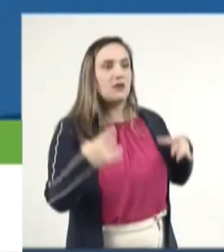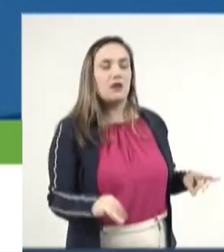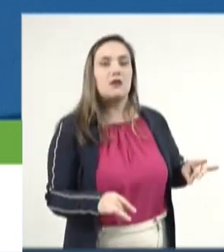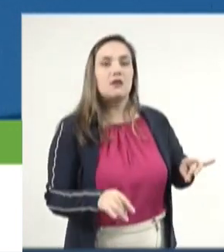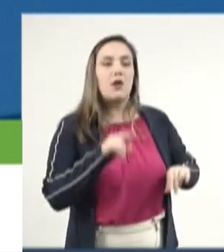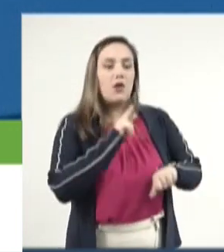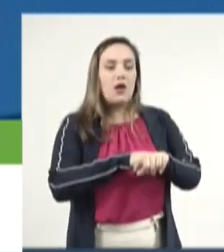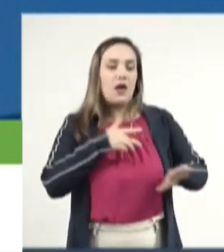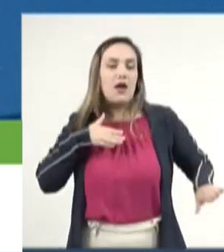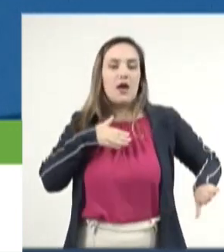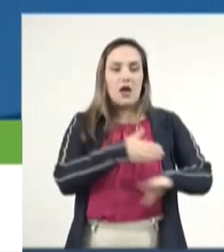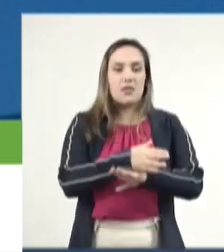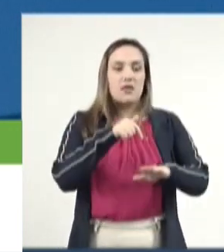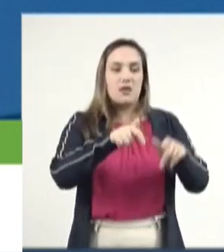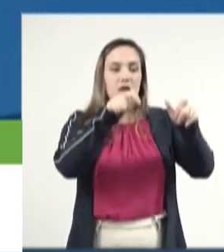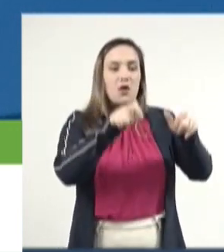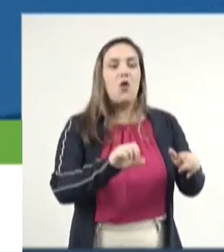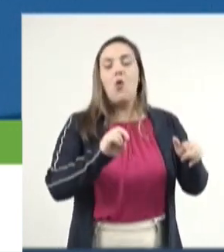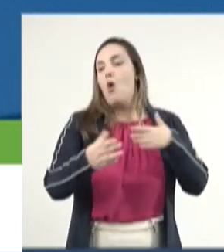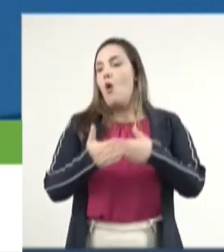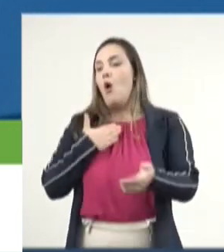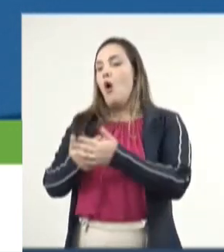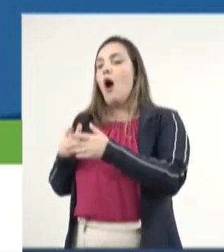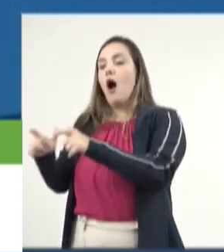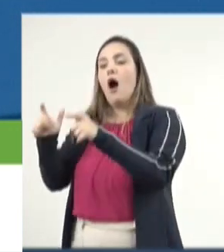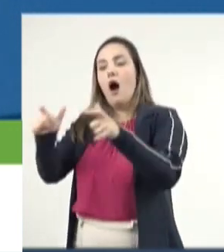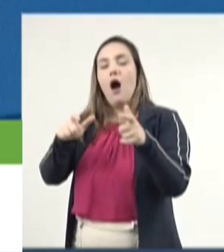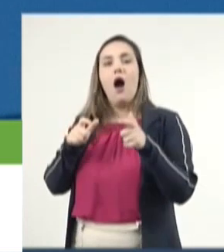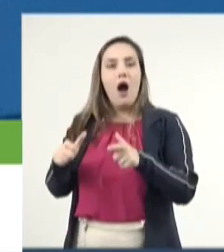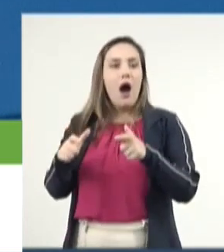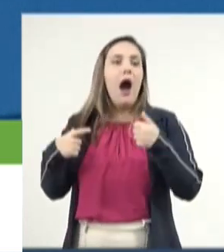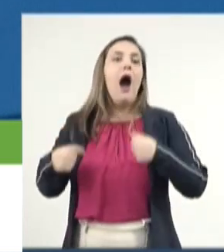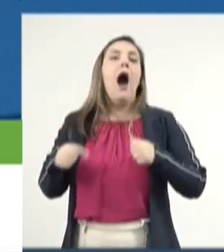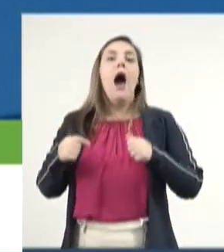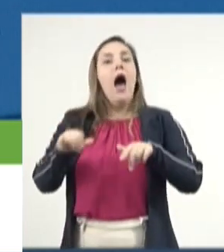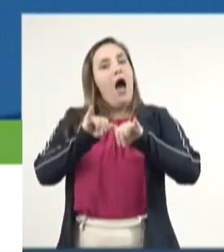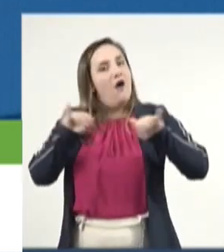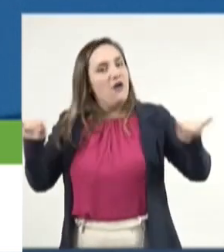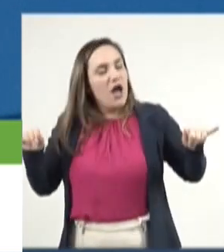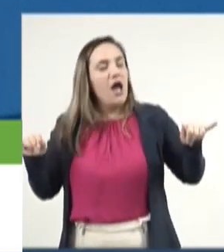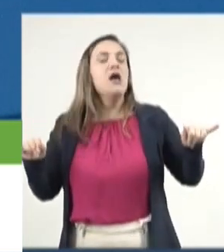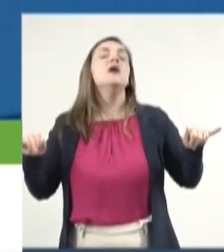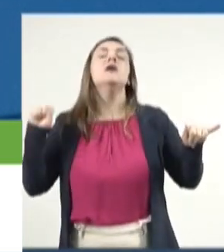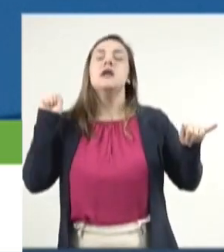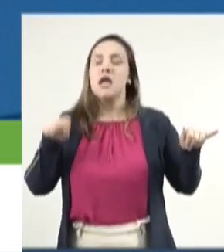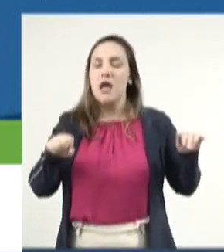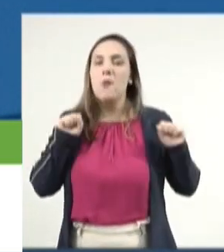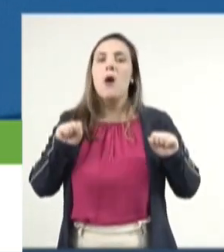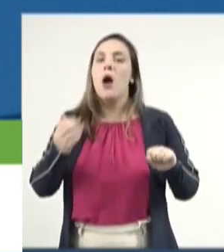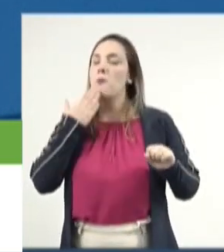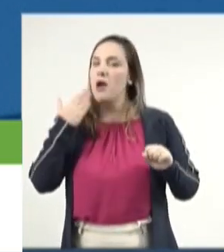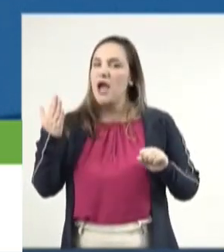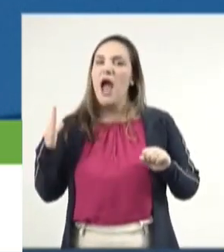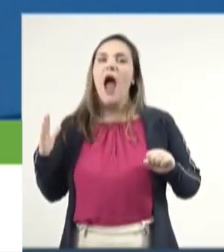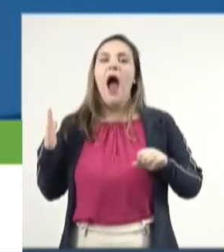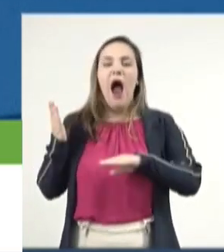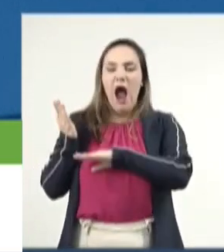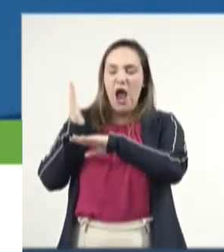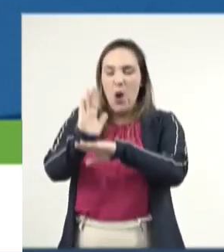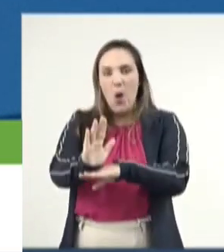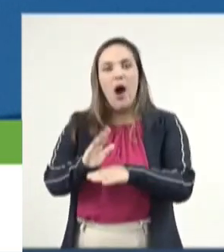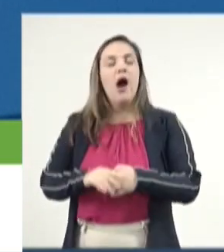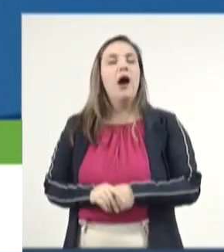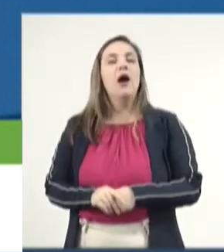na entrada do estabelecimento ou qualquer ambiente do local, informando a disponibilidade do estabelecimento para o